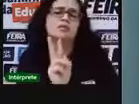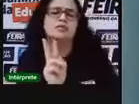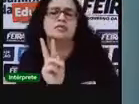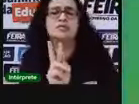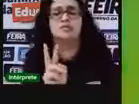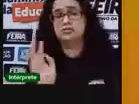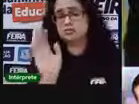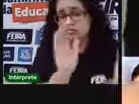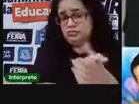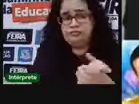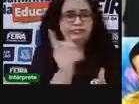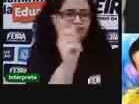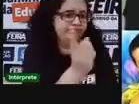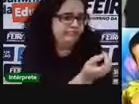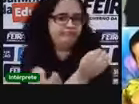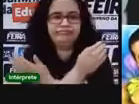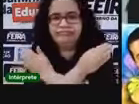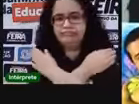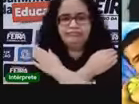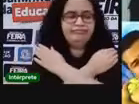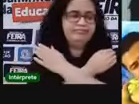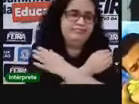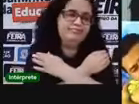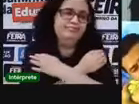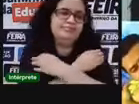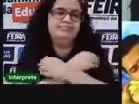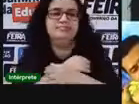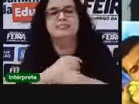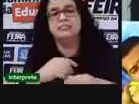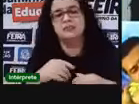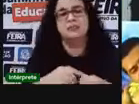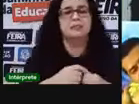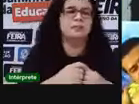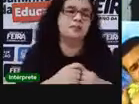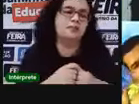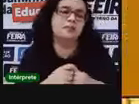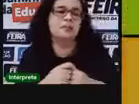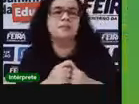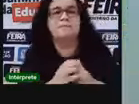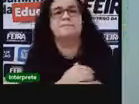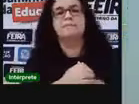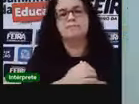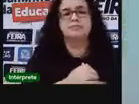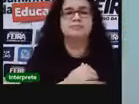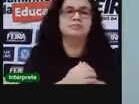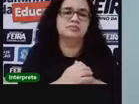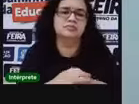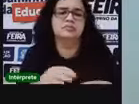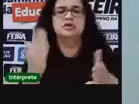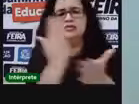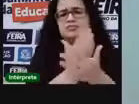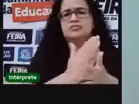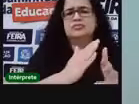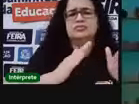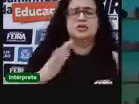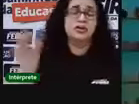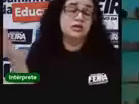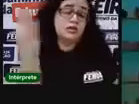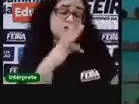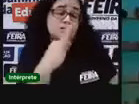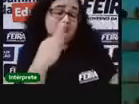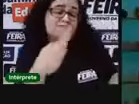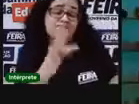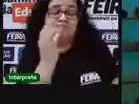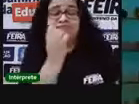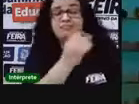cumprimentar sem tocar, sentir o gesto de quem sabe com a mão. Chega de favor,